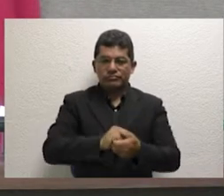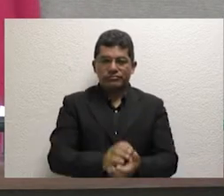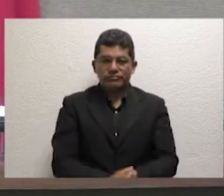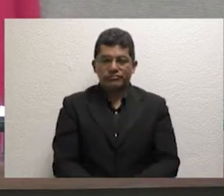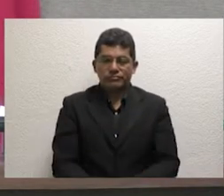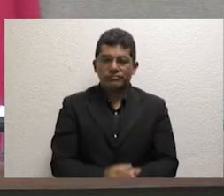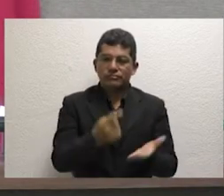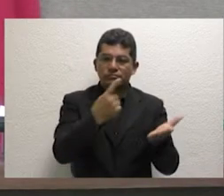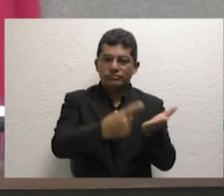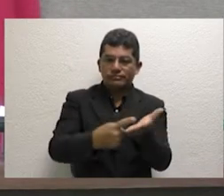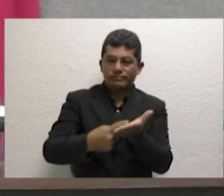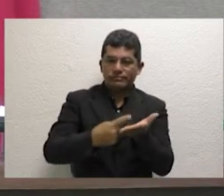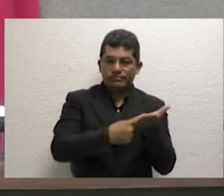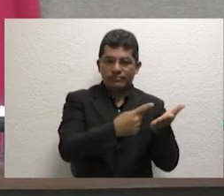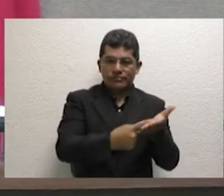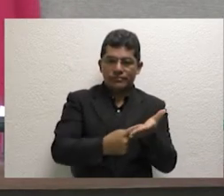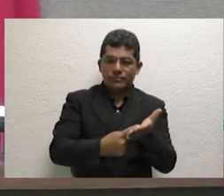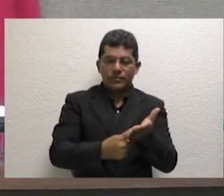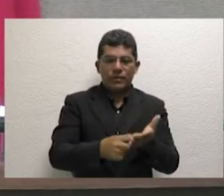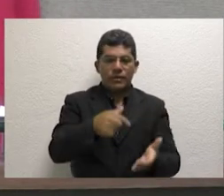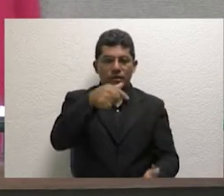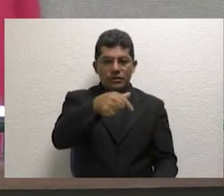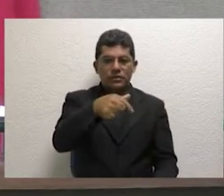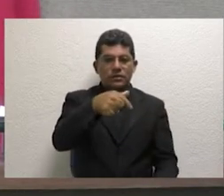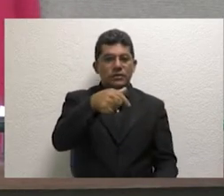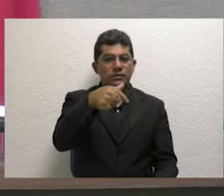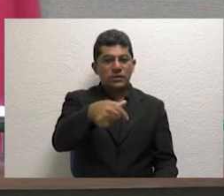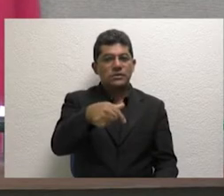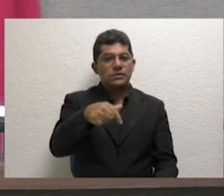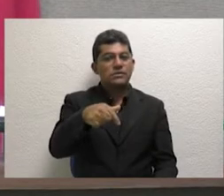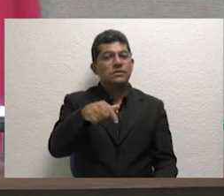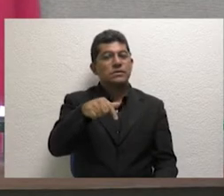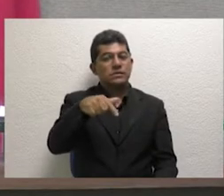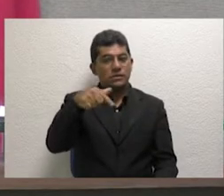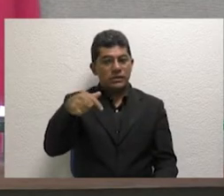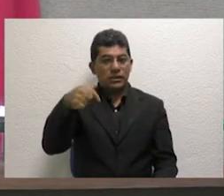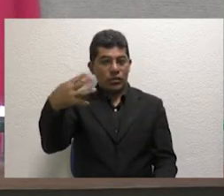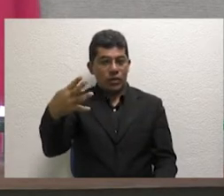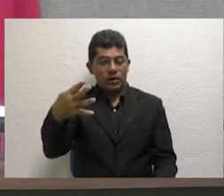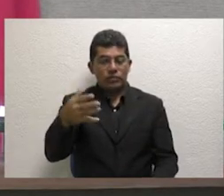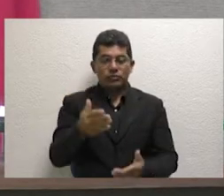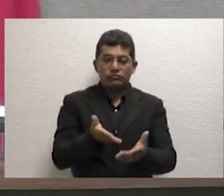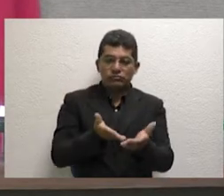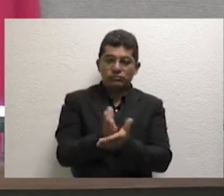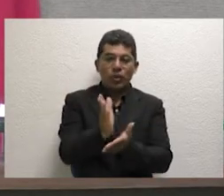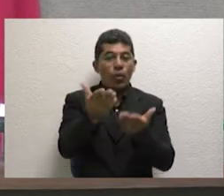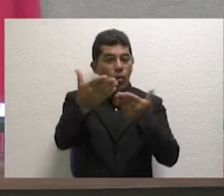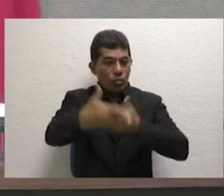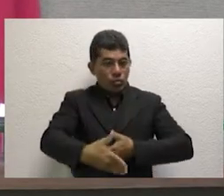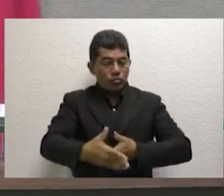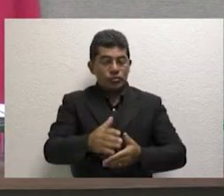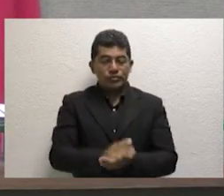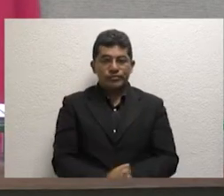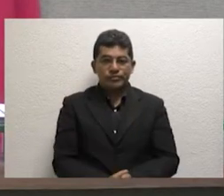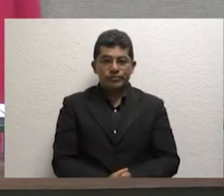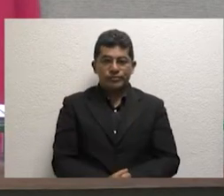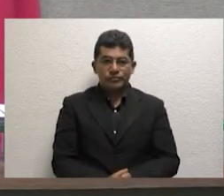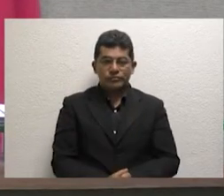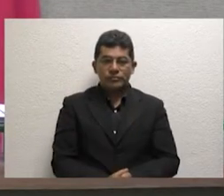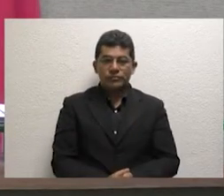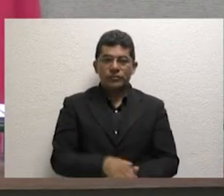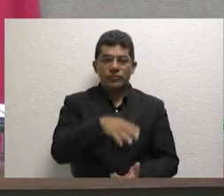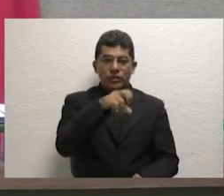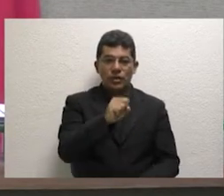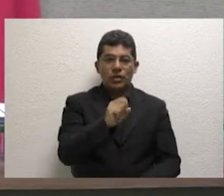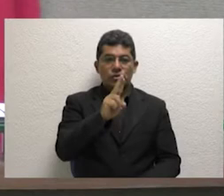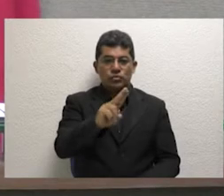convocação dos 774 funcionários aprovados em concurso público pela susan o